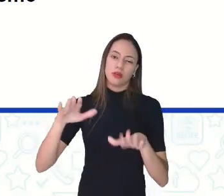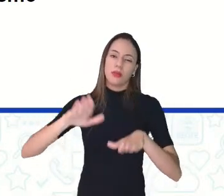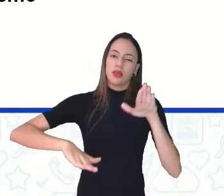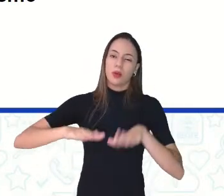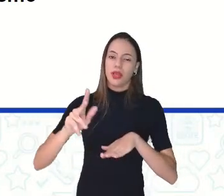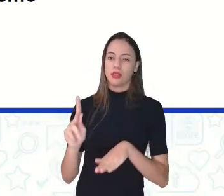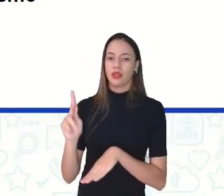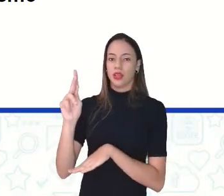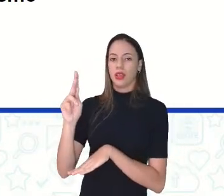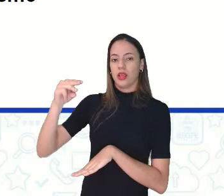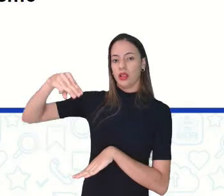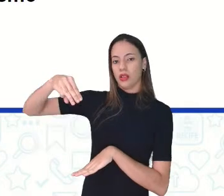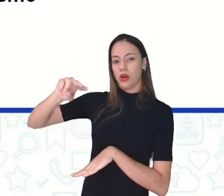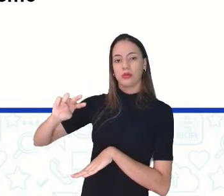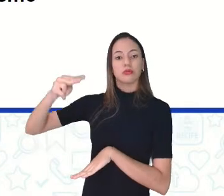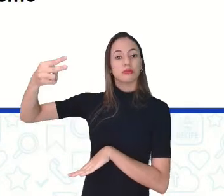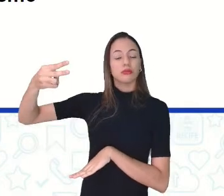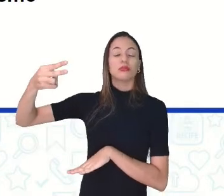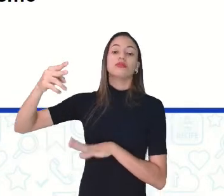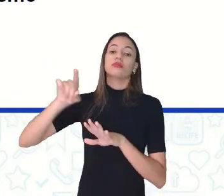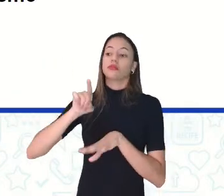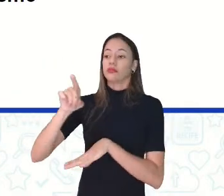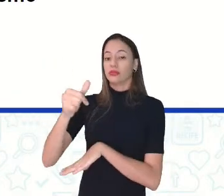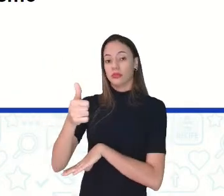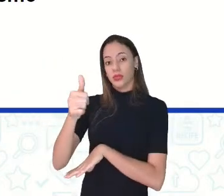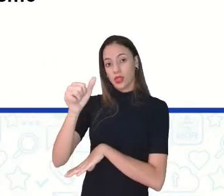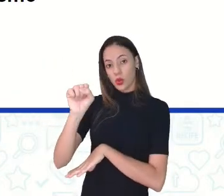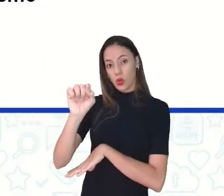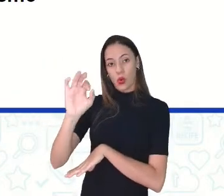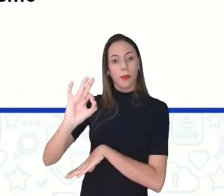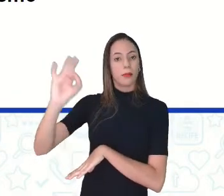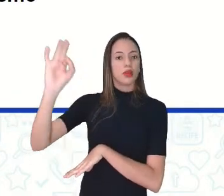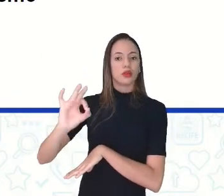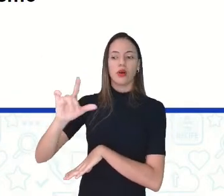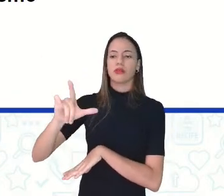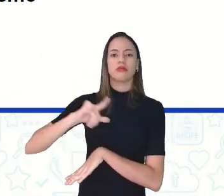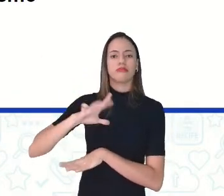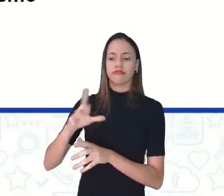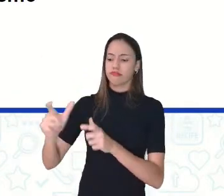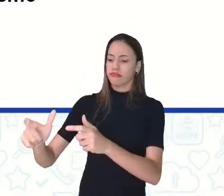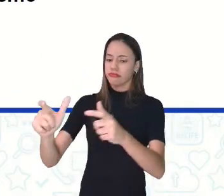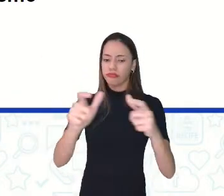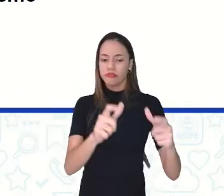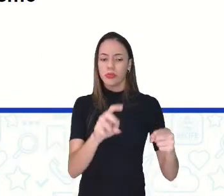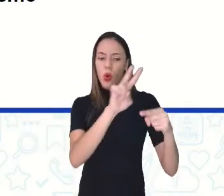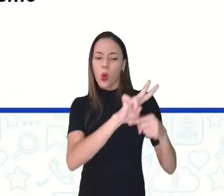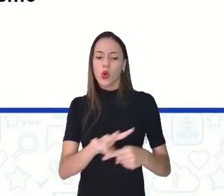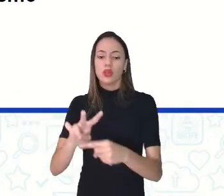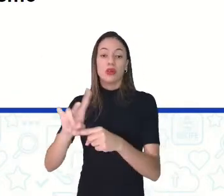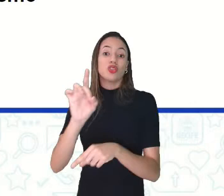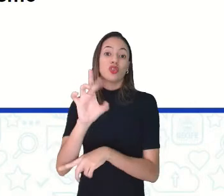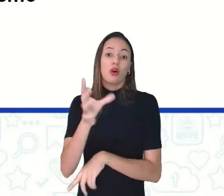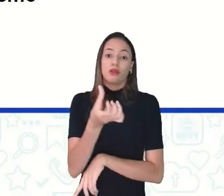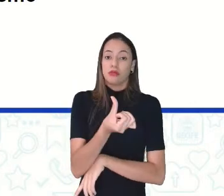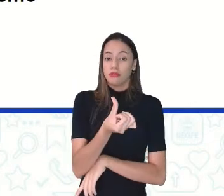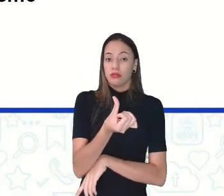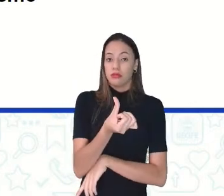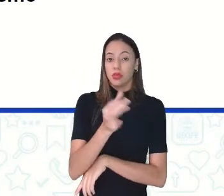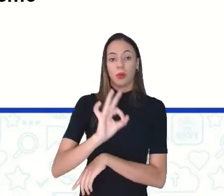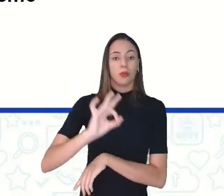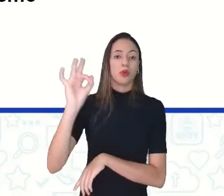quilômetro quadrado. E desses 18% que são cobertos por unidades de conservação, somente 6%,